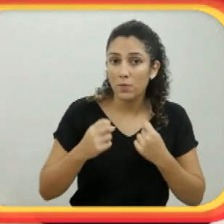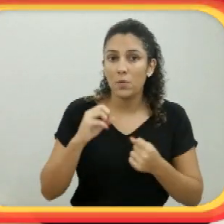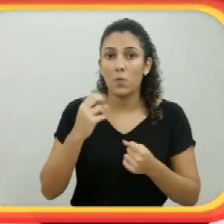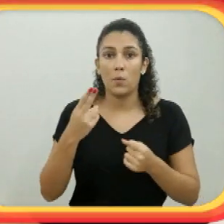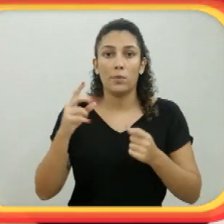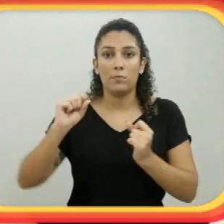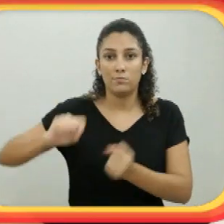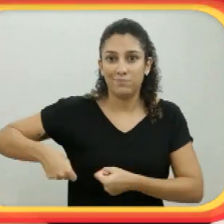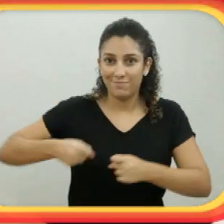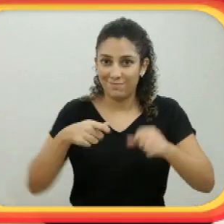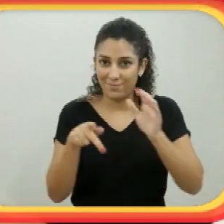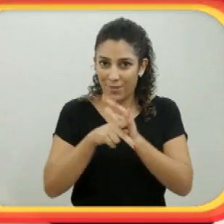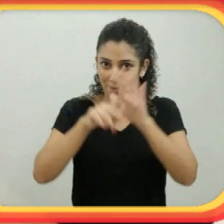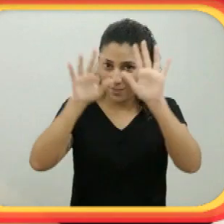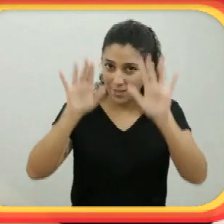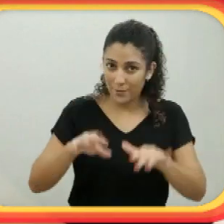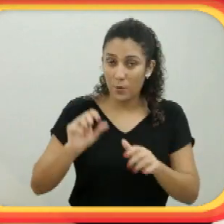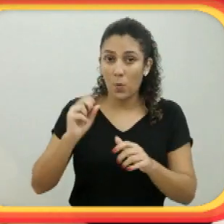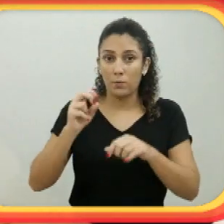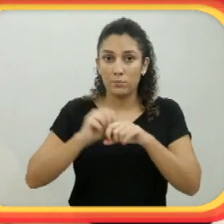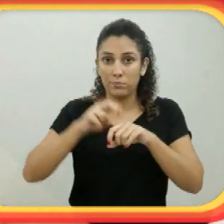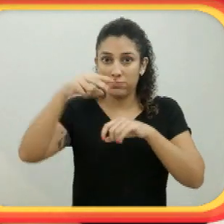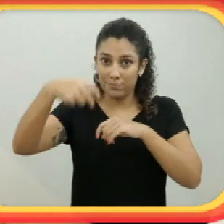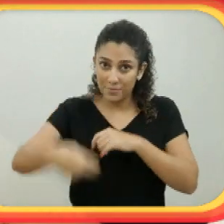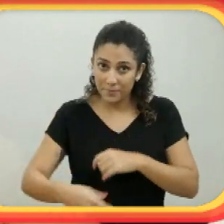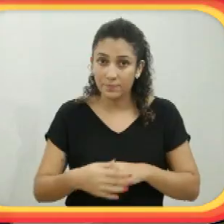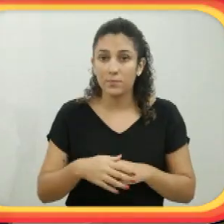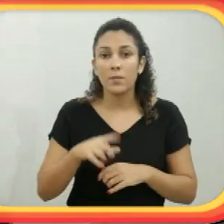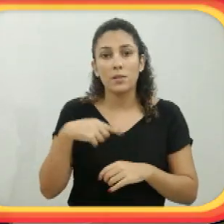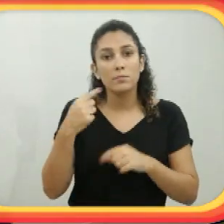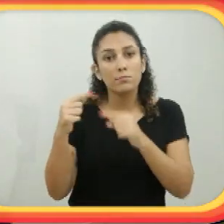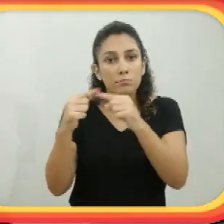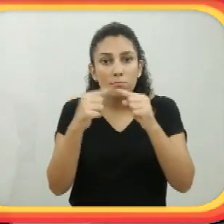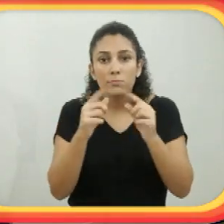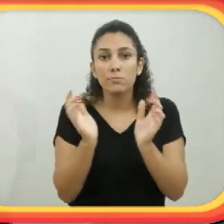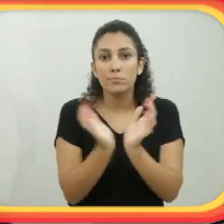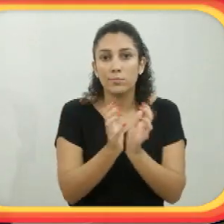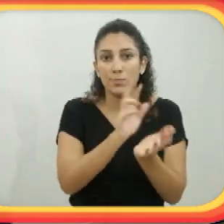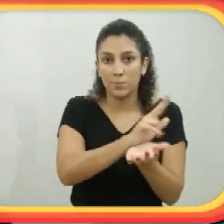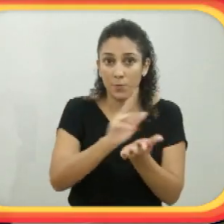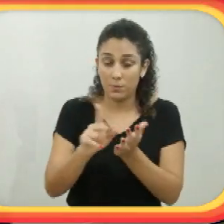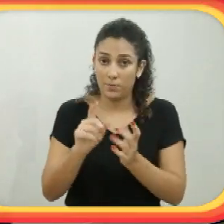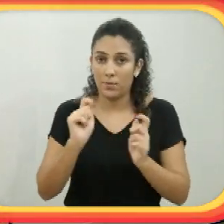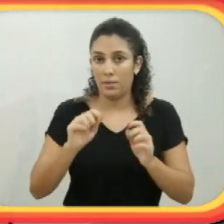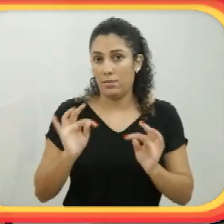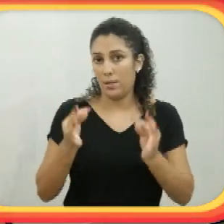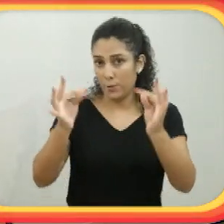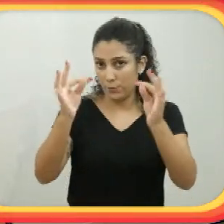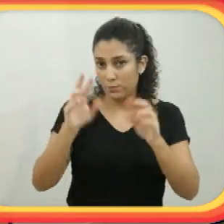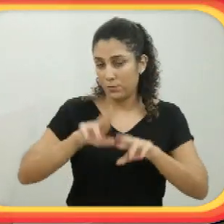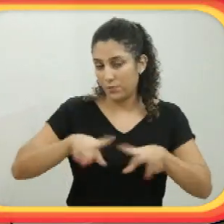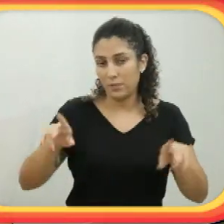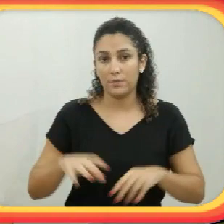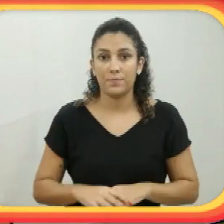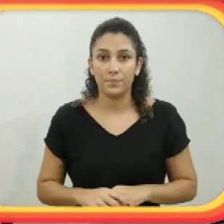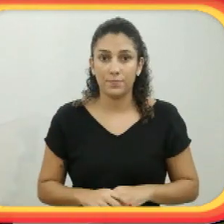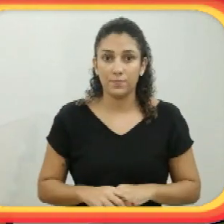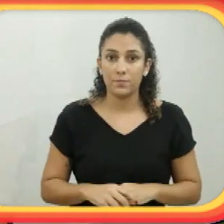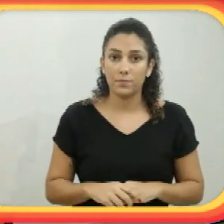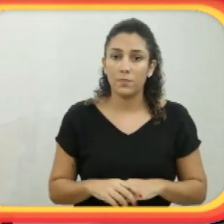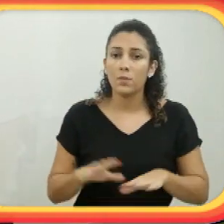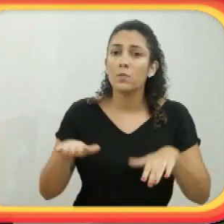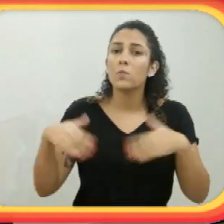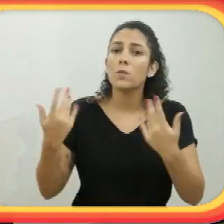aí, de acordo com o tipo de modalidade, você tem vários tipos de tecnologias diferentes. Qual a diferença